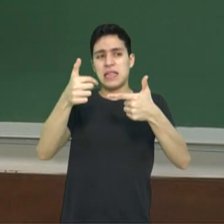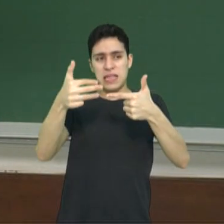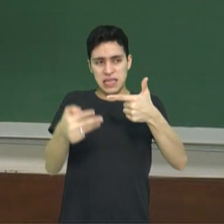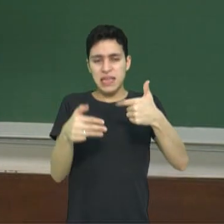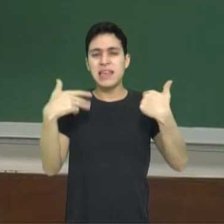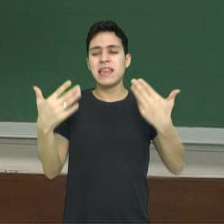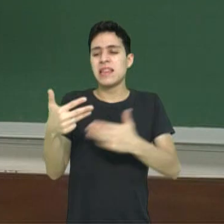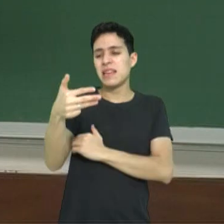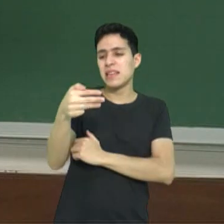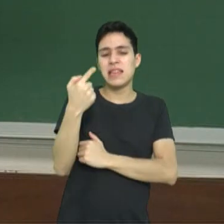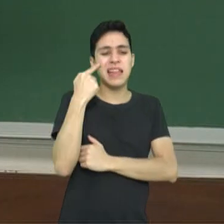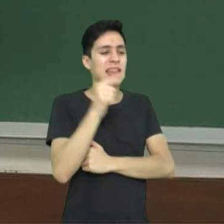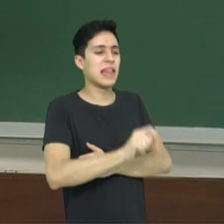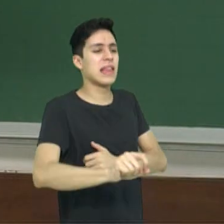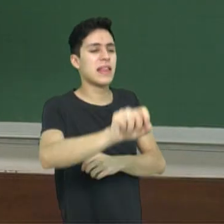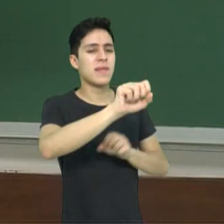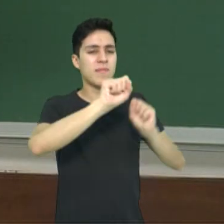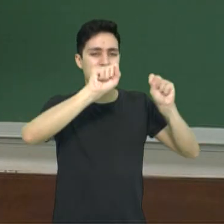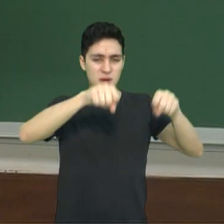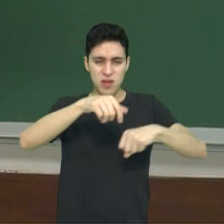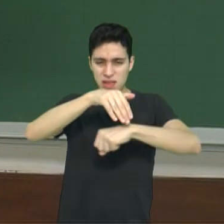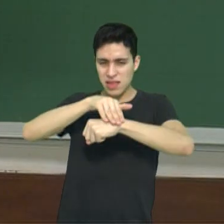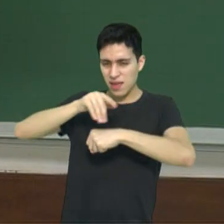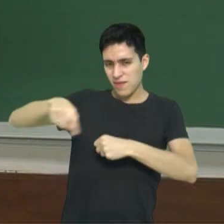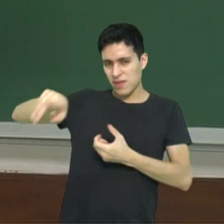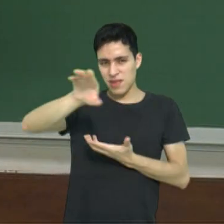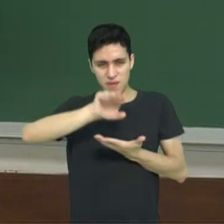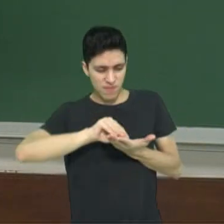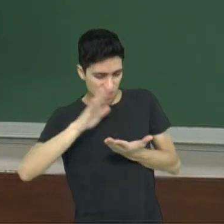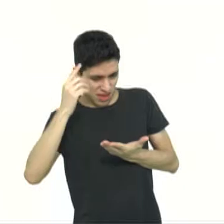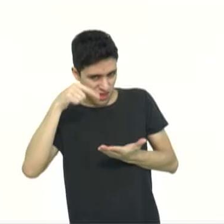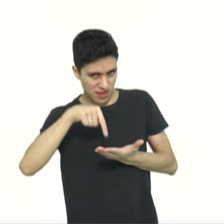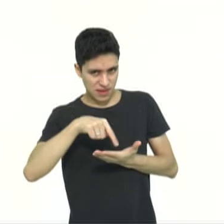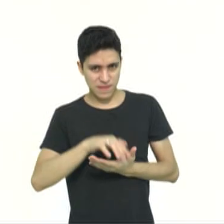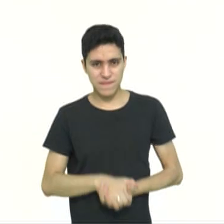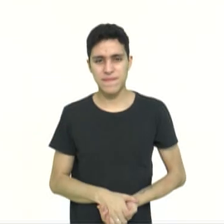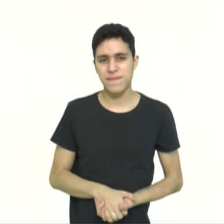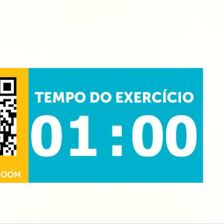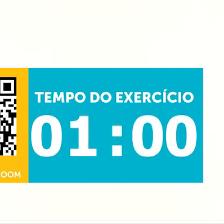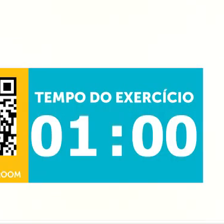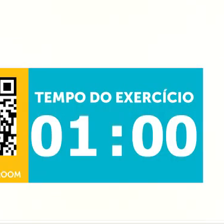tenho 13 motos. Um tempinho para você copiar essa resolução.